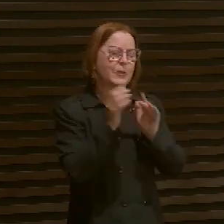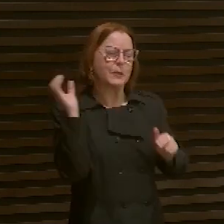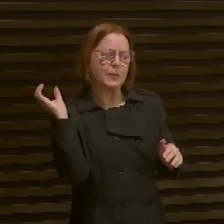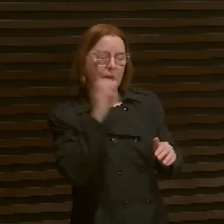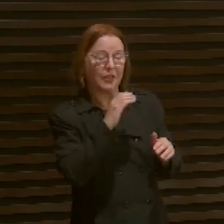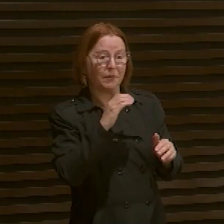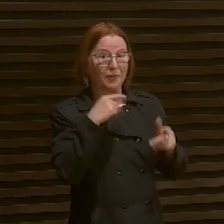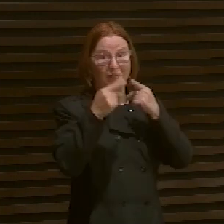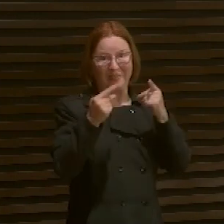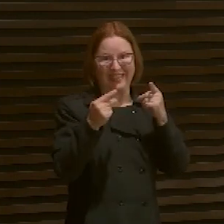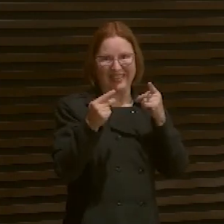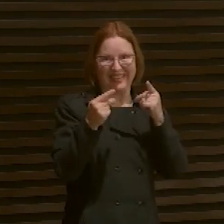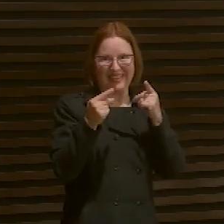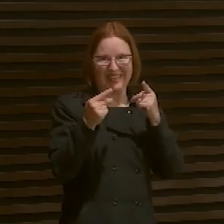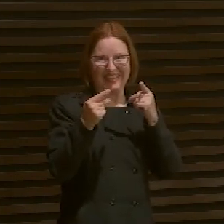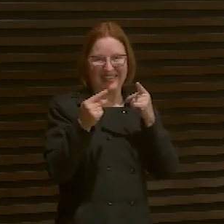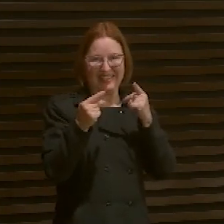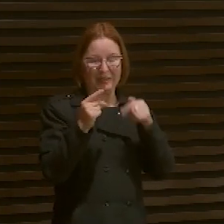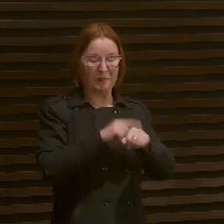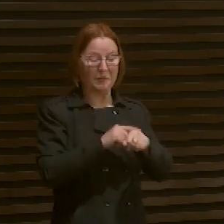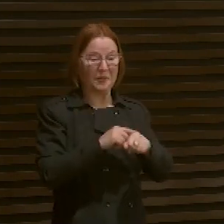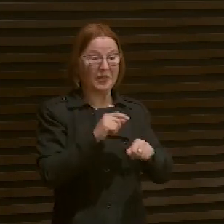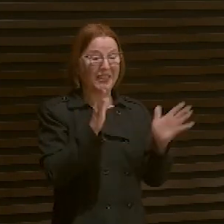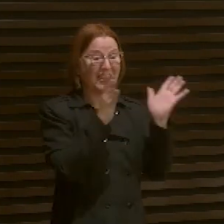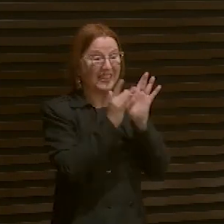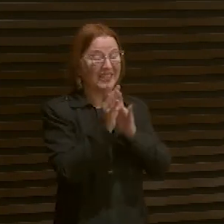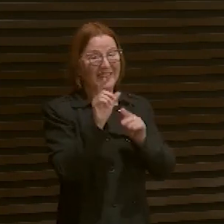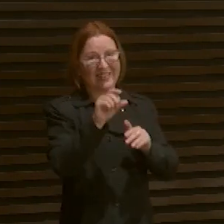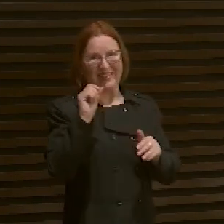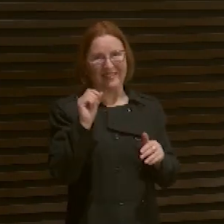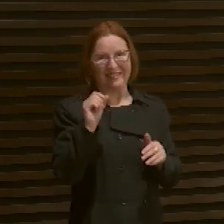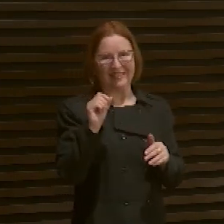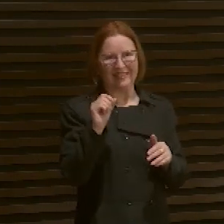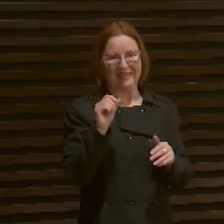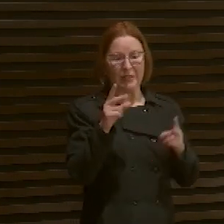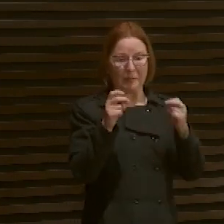Imediatamente, naquele instante que Ele escolheu. E olha que palavras maravilhosas, meus